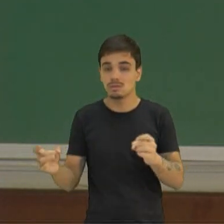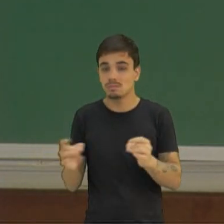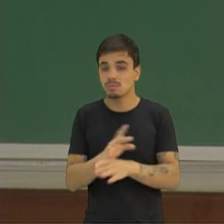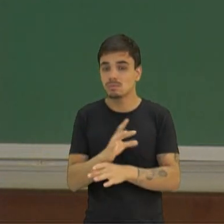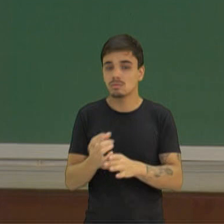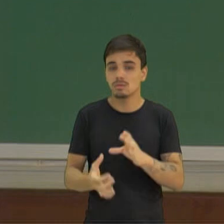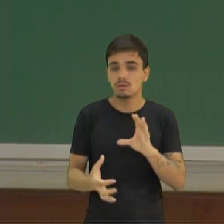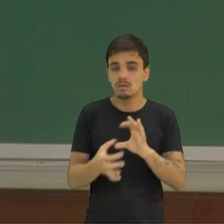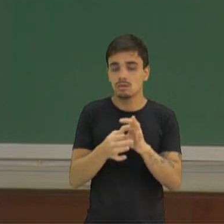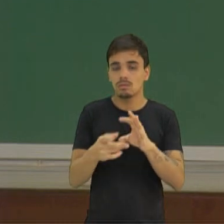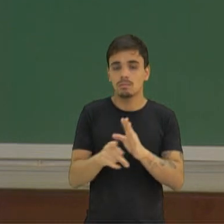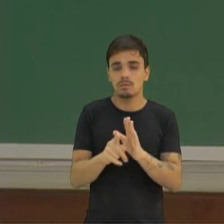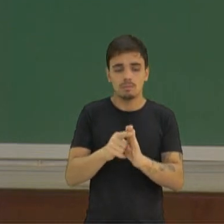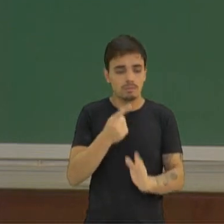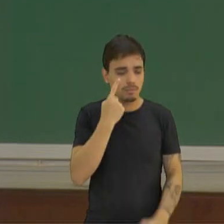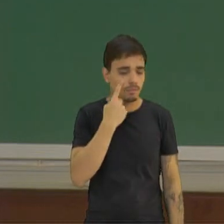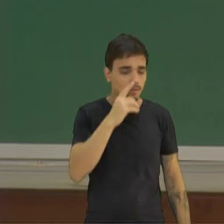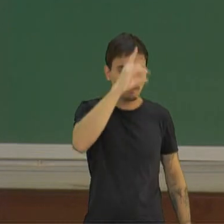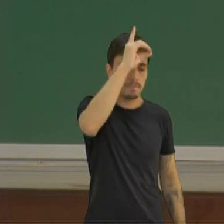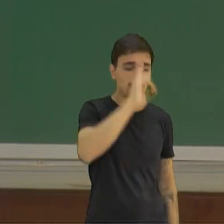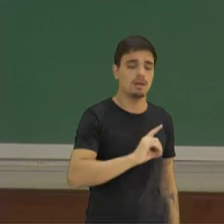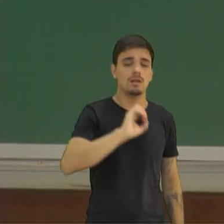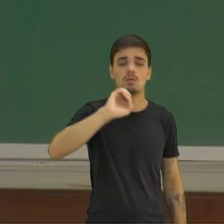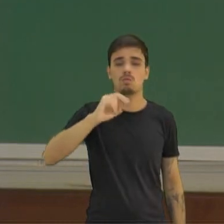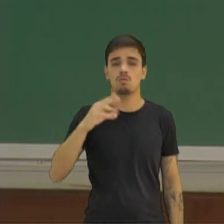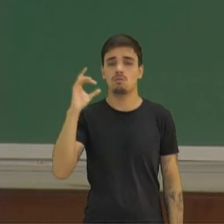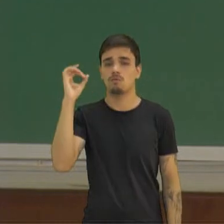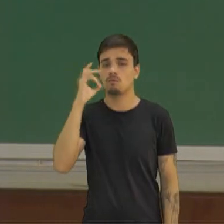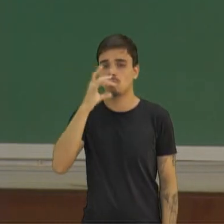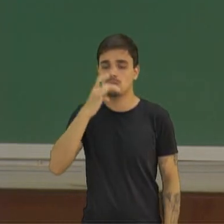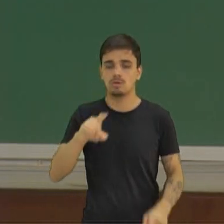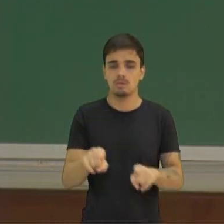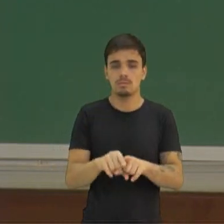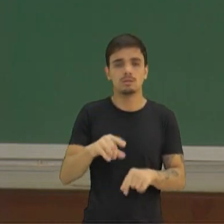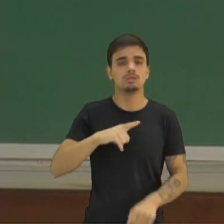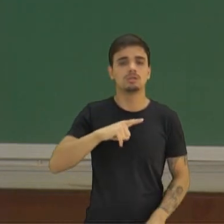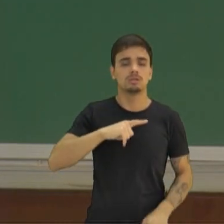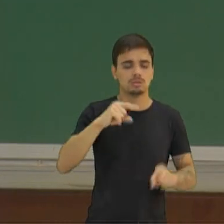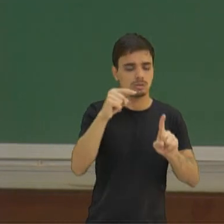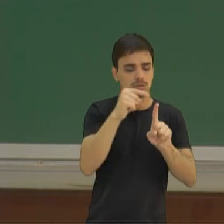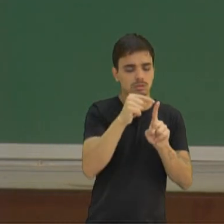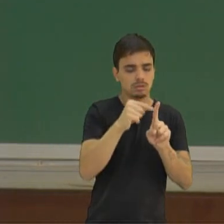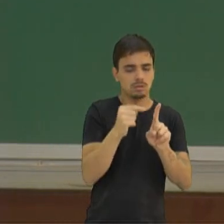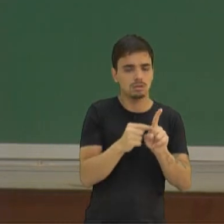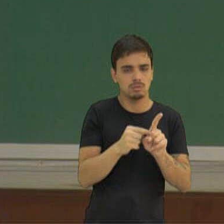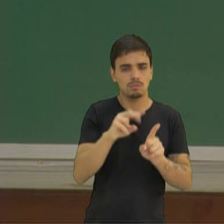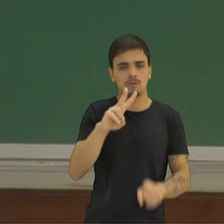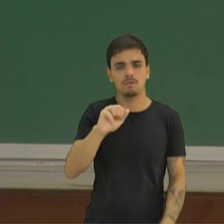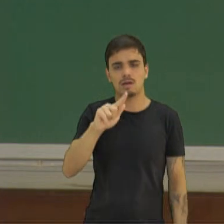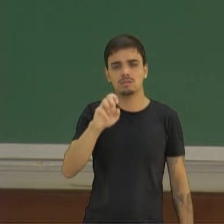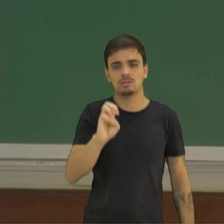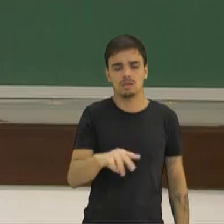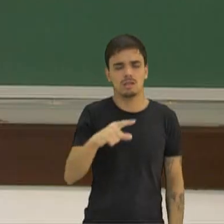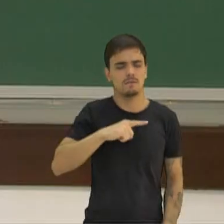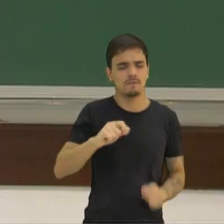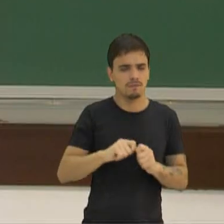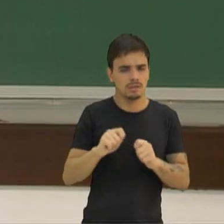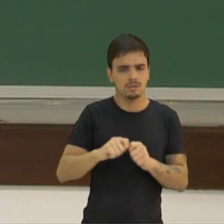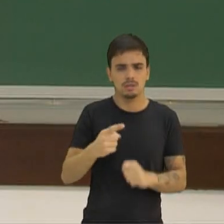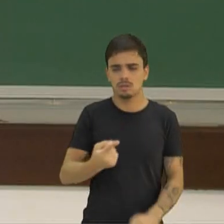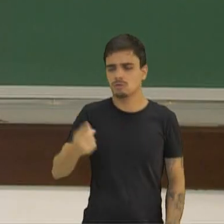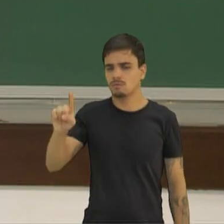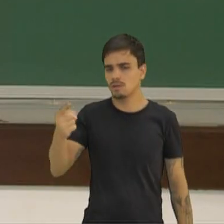para analisar cor de semente amarela ou verde tipo de viagem ele fez isso individualmente por